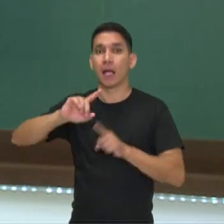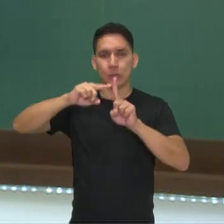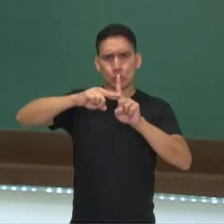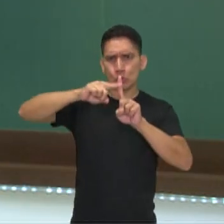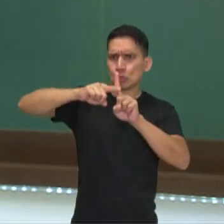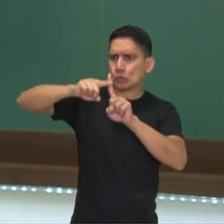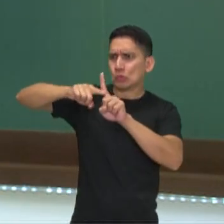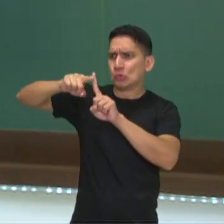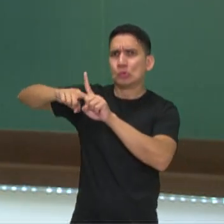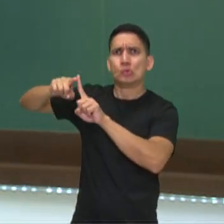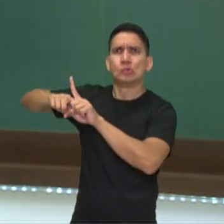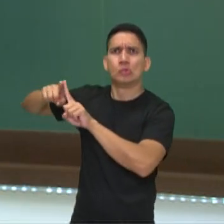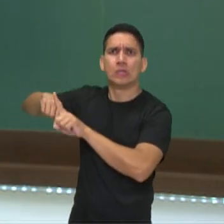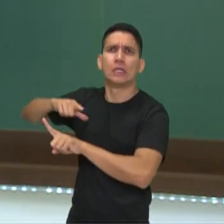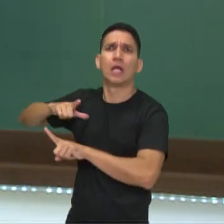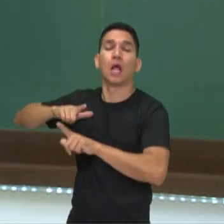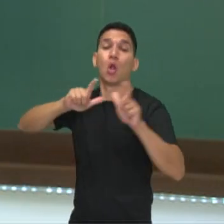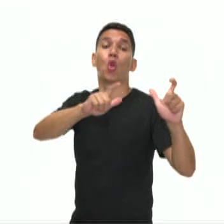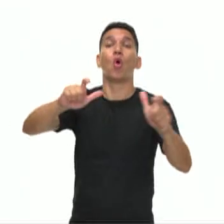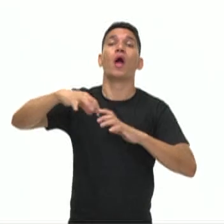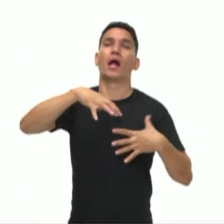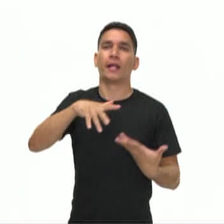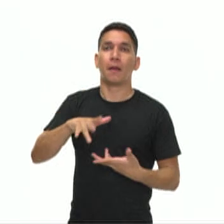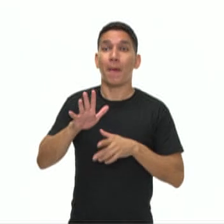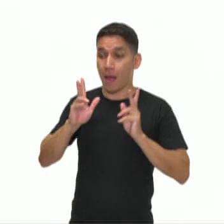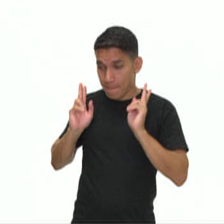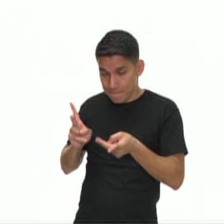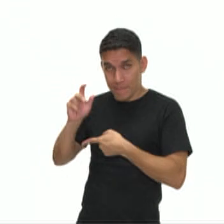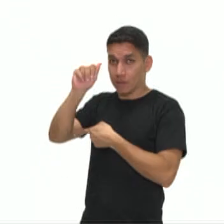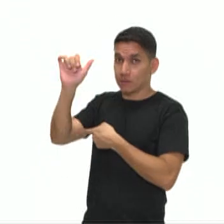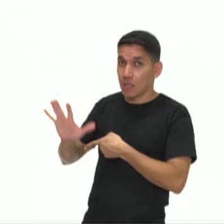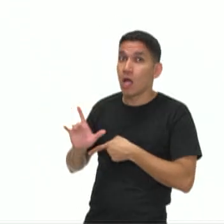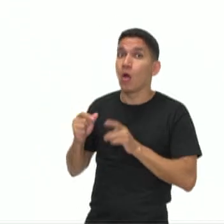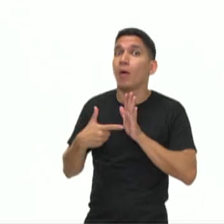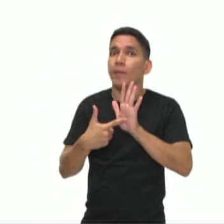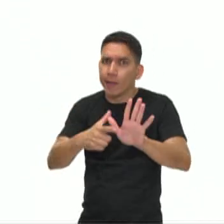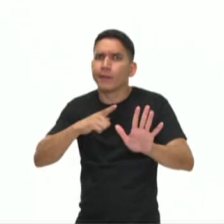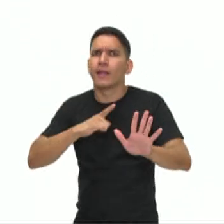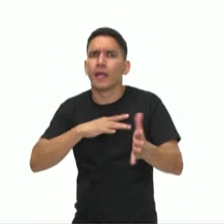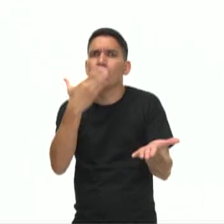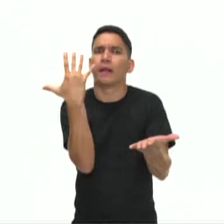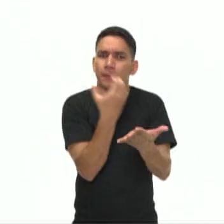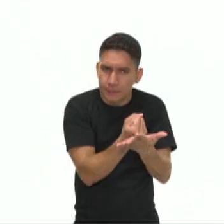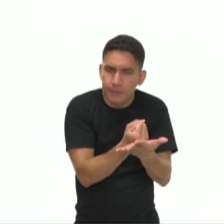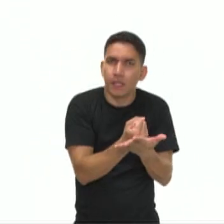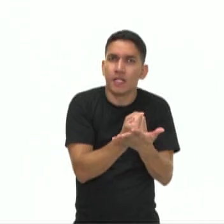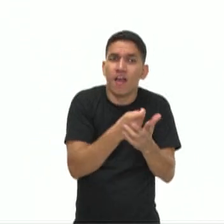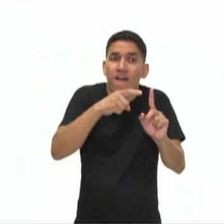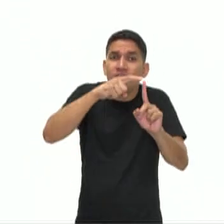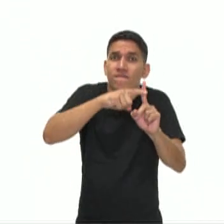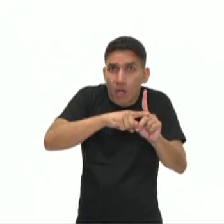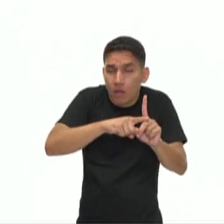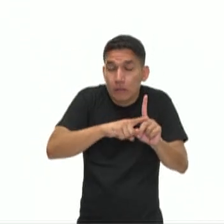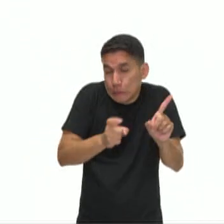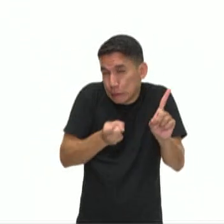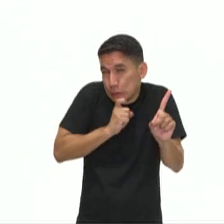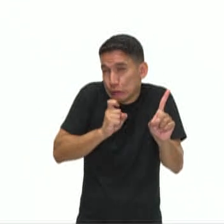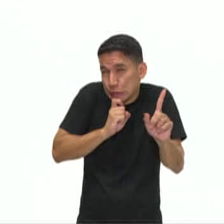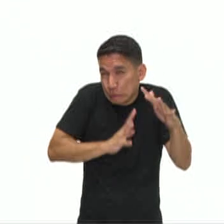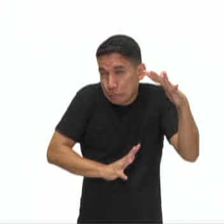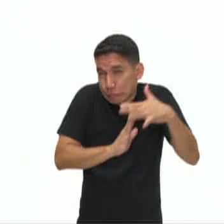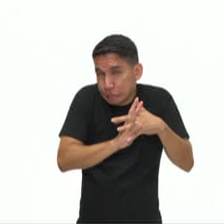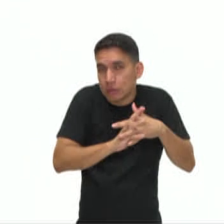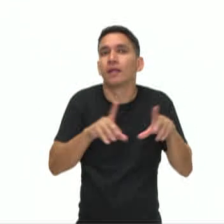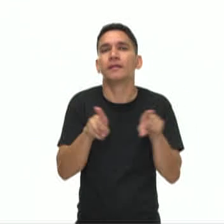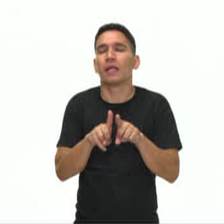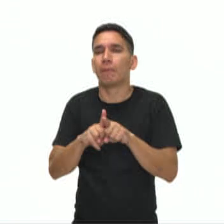térmicas entre as grandes regiões da Terra, porém nesse mesmo continente registram-se frio extremo e calor extremo. Por quê? Vamos